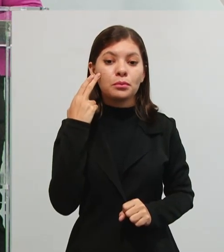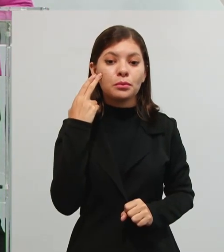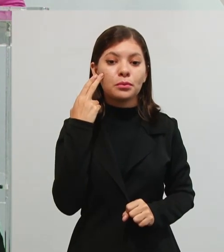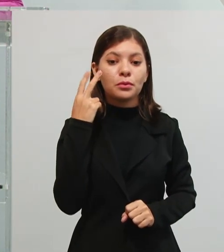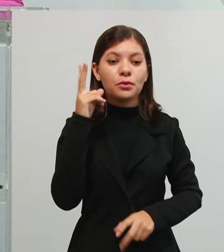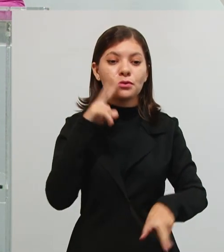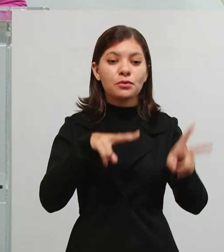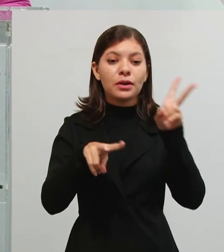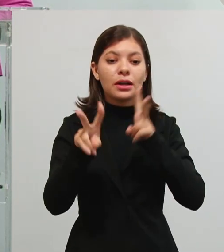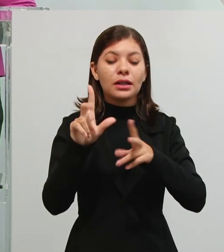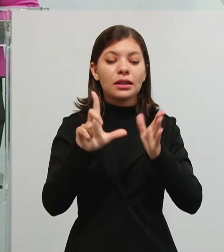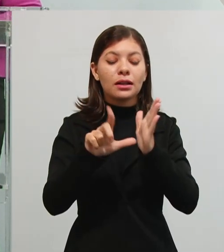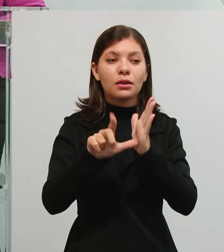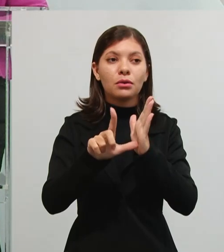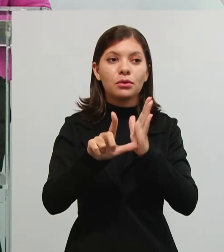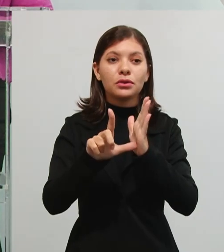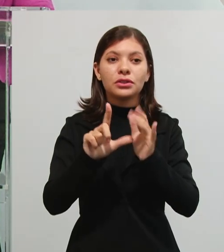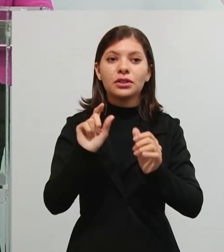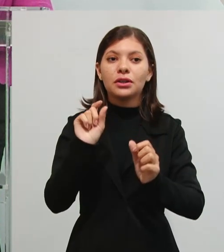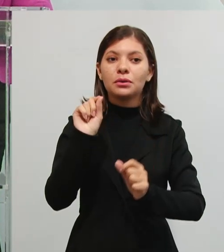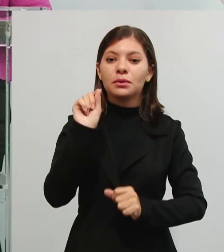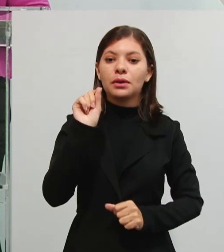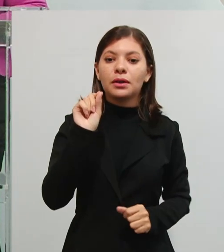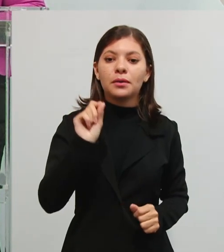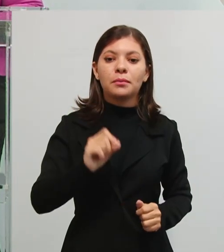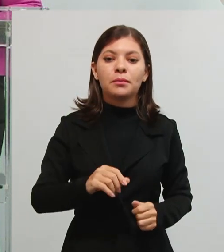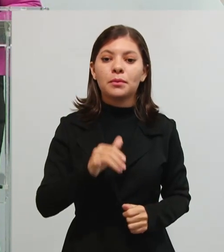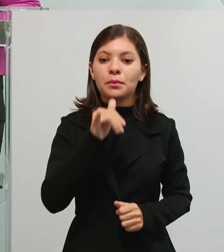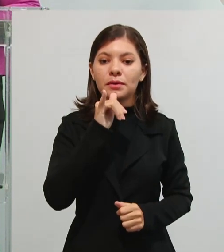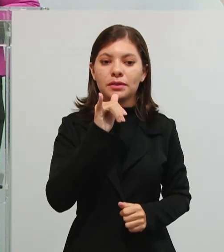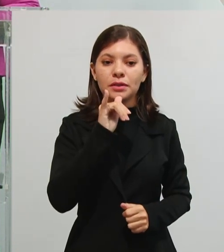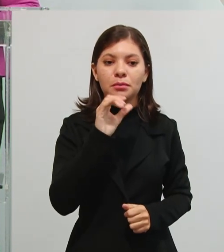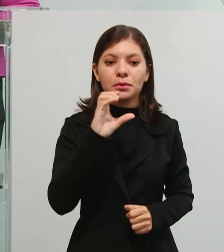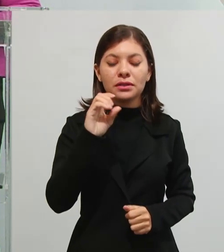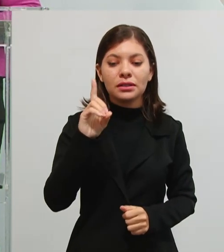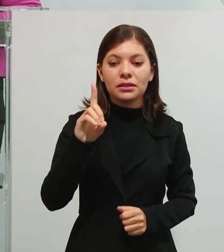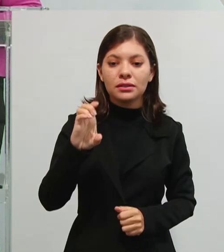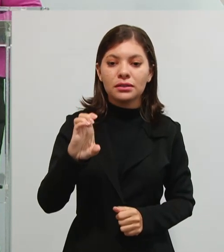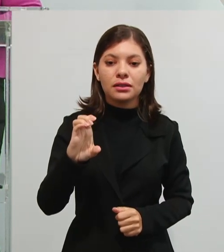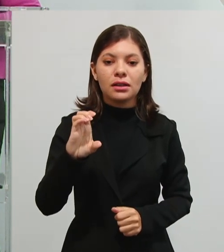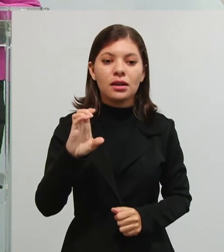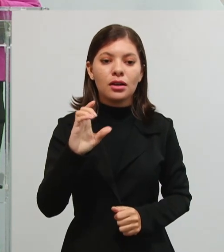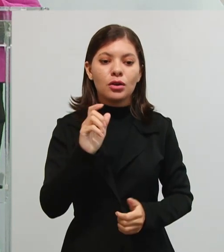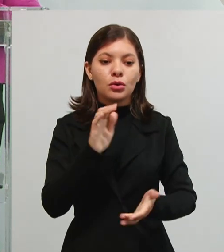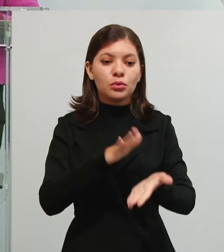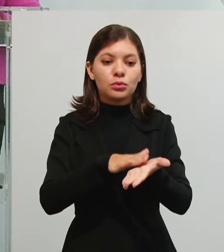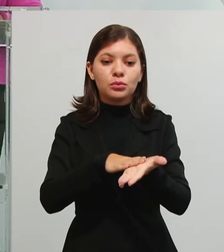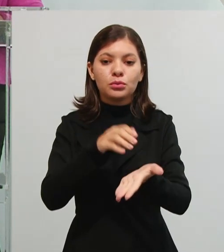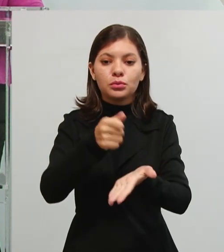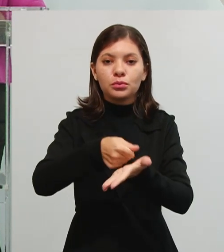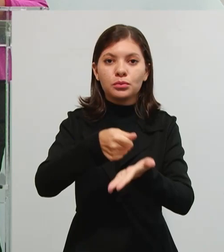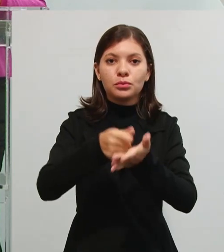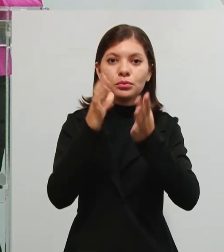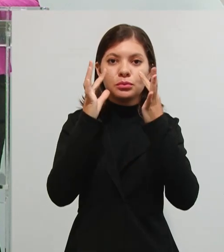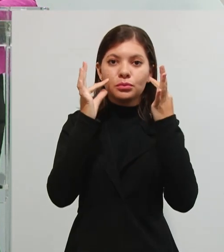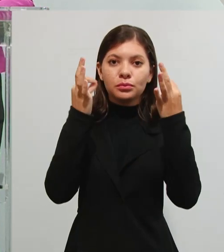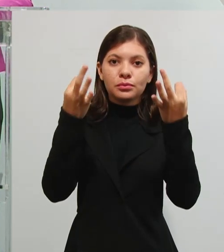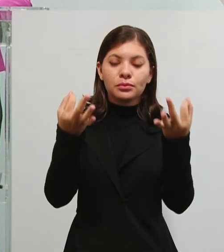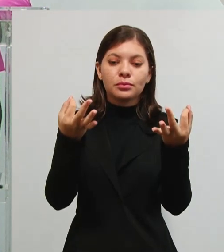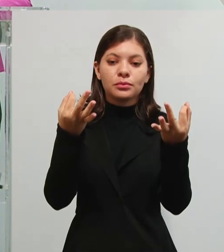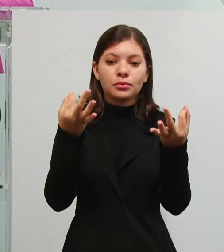nas lojas que nós frequentamos um exemplar do Código de Defesa do Consumidor. Se você prestar atenção,